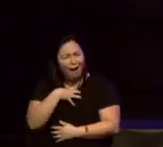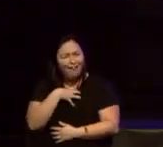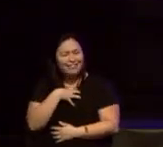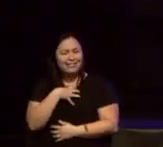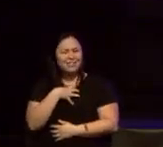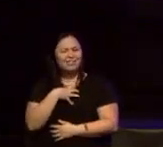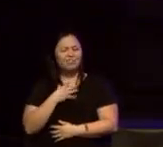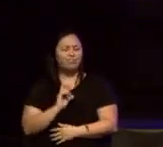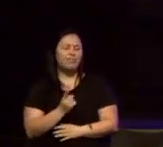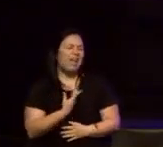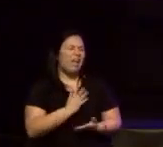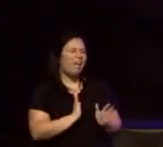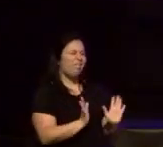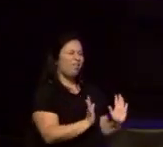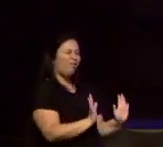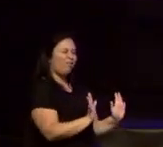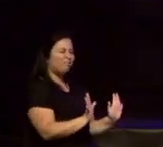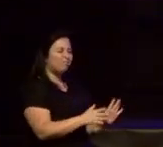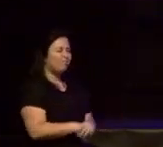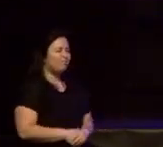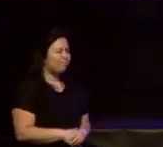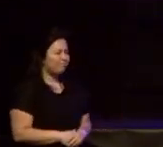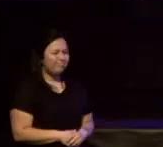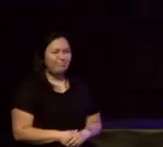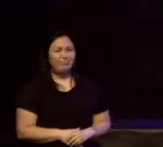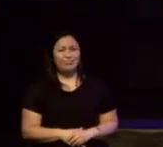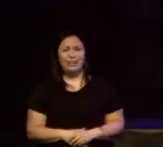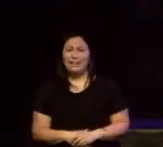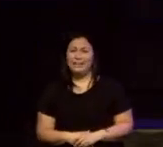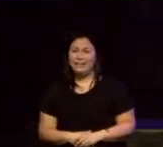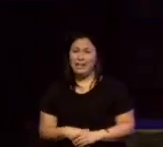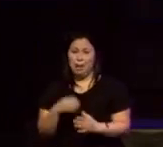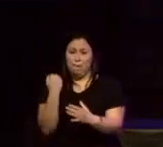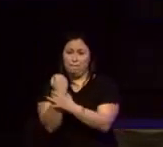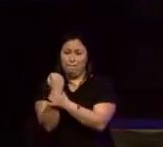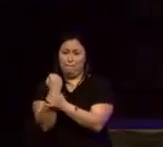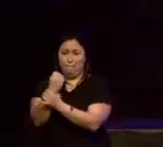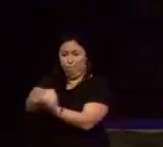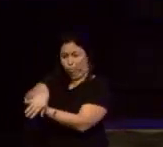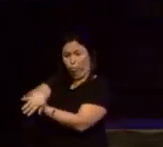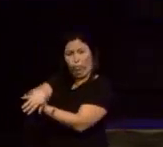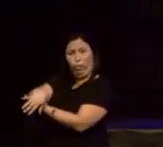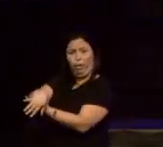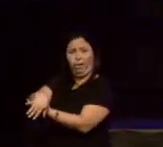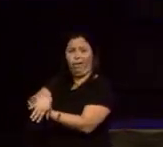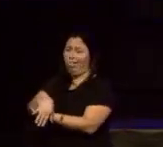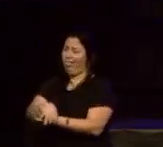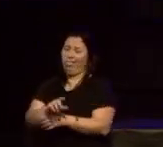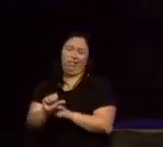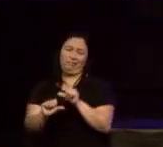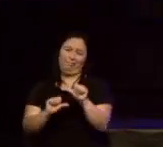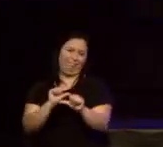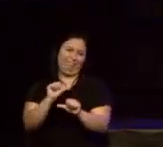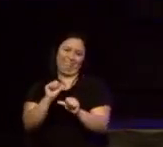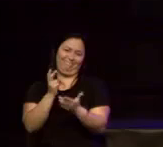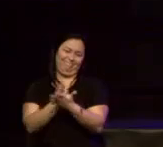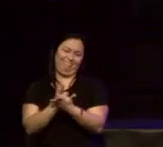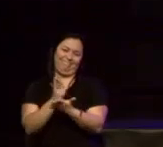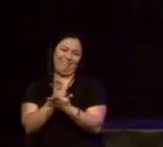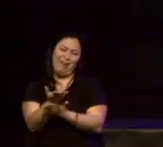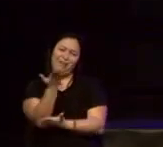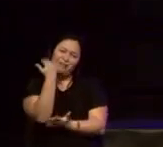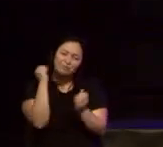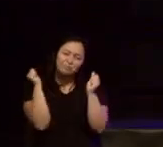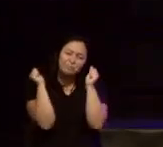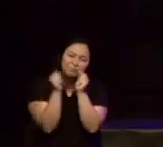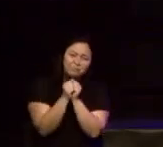fora. Não funciona. Uma mão e um pé fora do corpo não funciona. Mas fica junto, fica próximo. Tem um monte de gente que